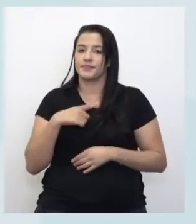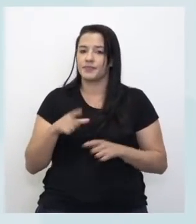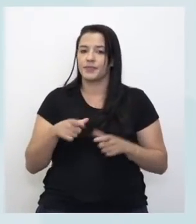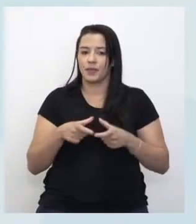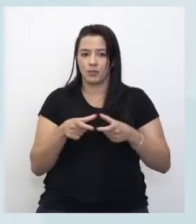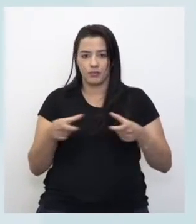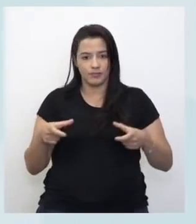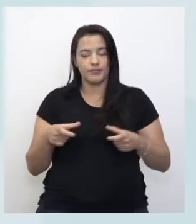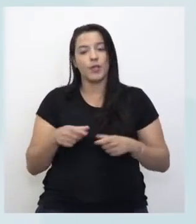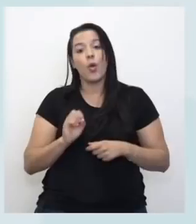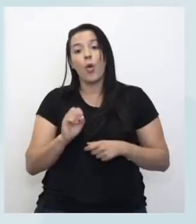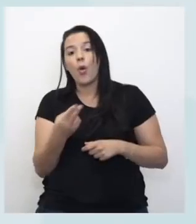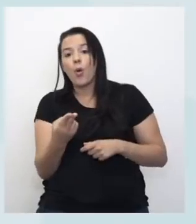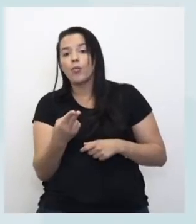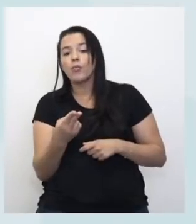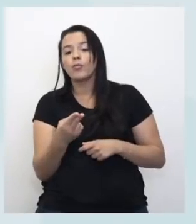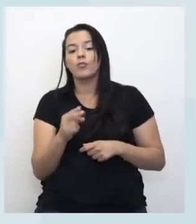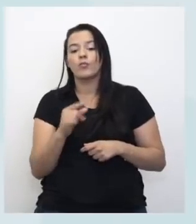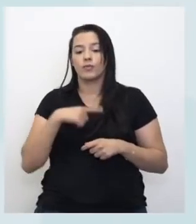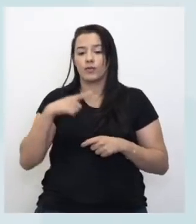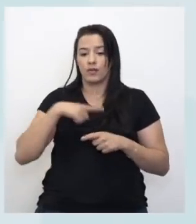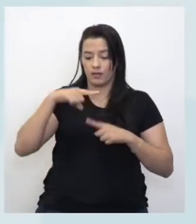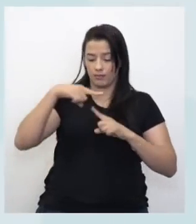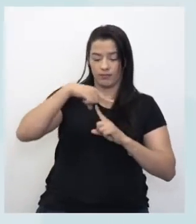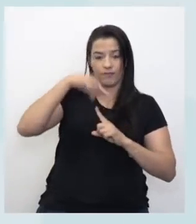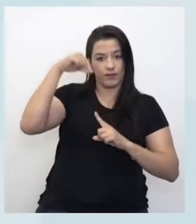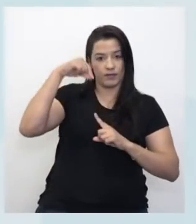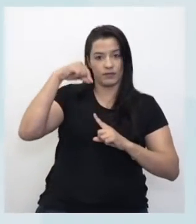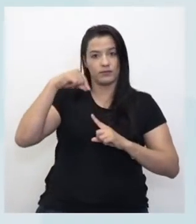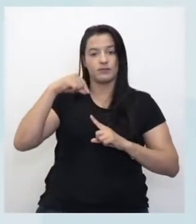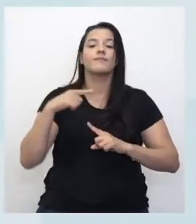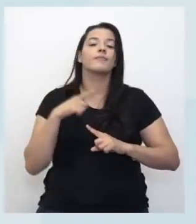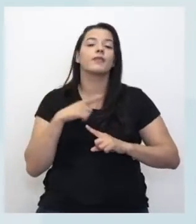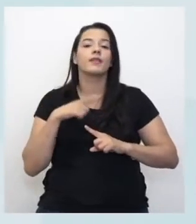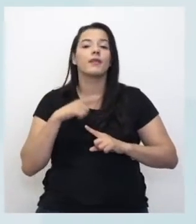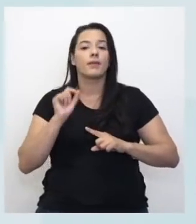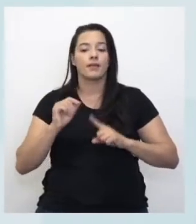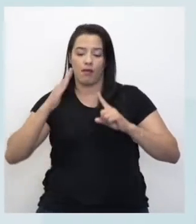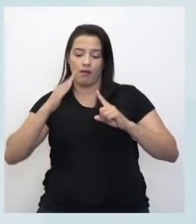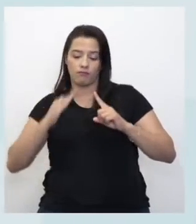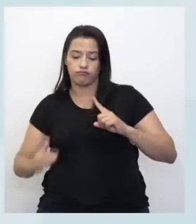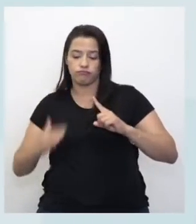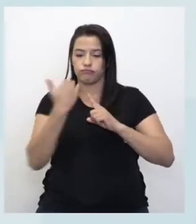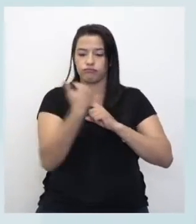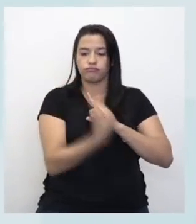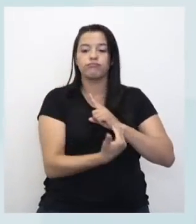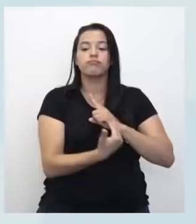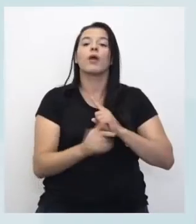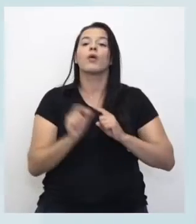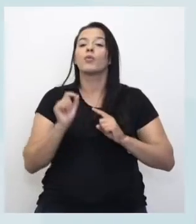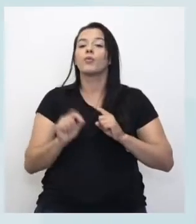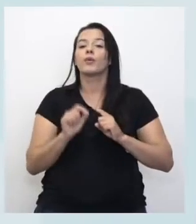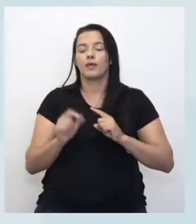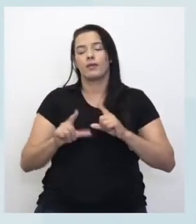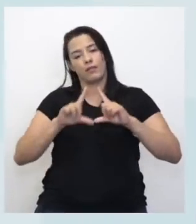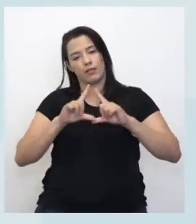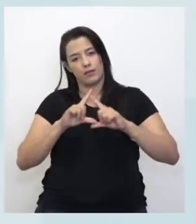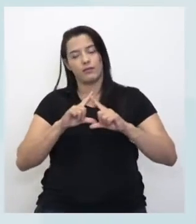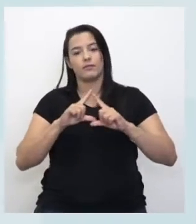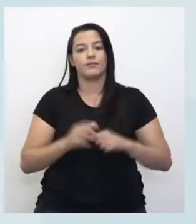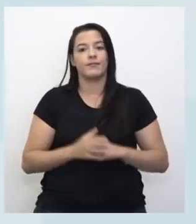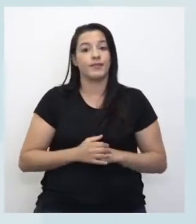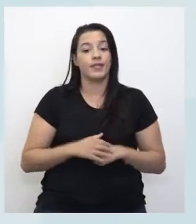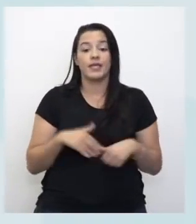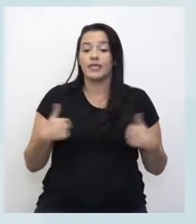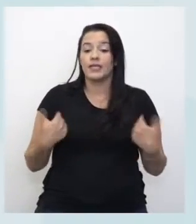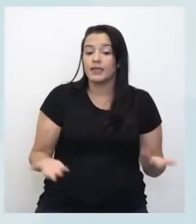retangular. Tenho o vértice aqui em cima e as faces laterais são triângulos.